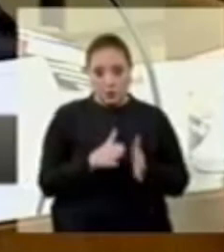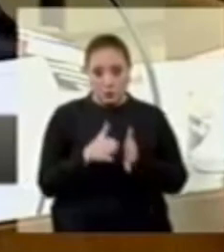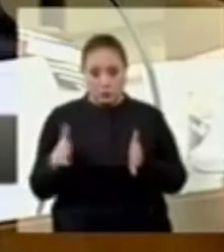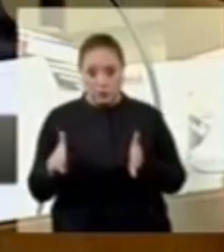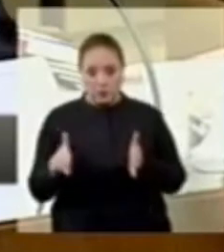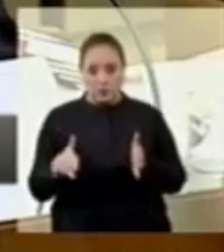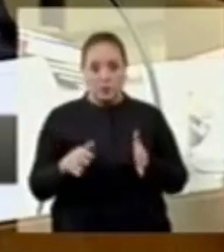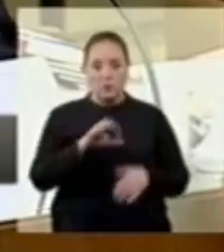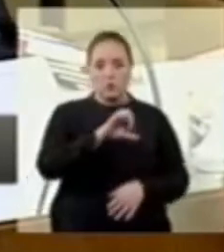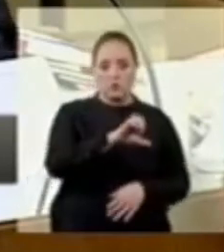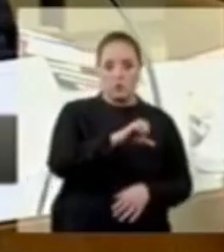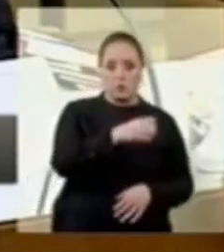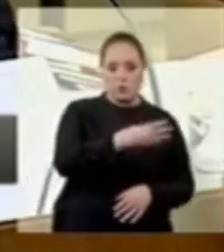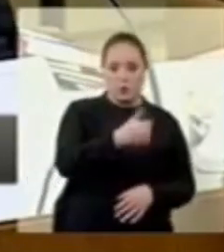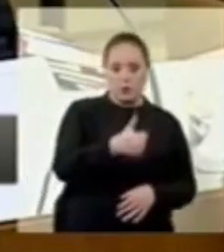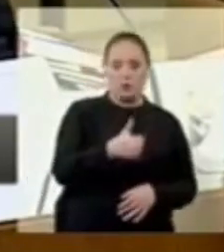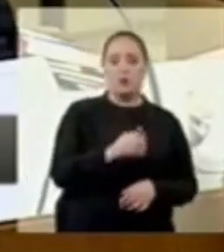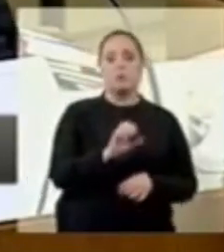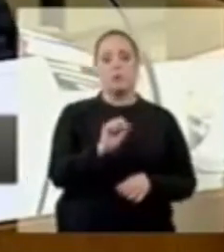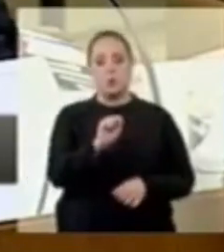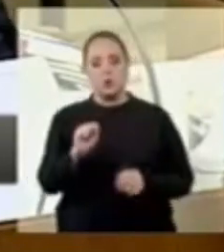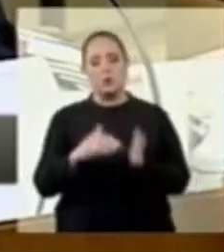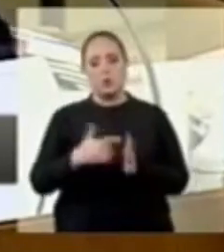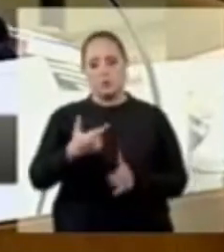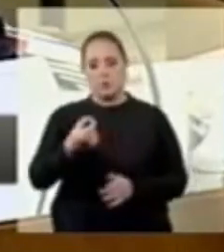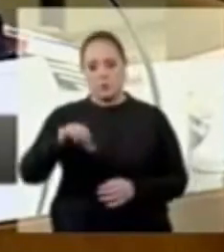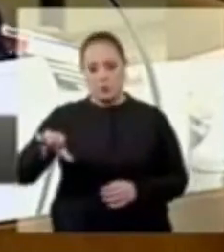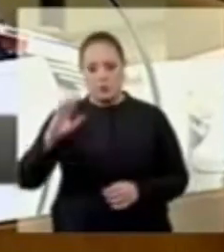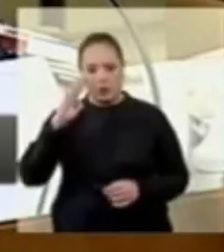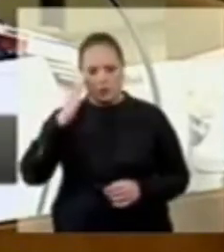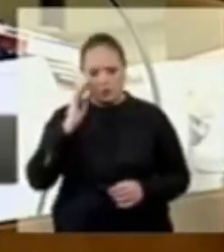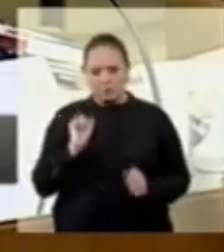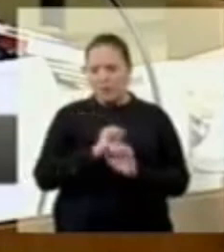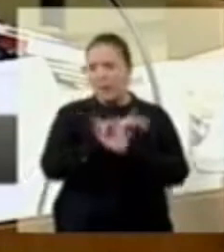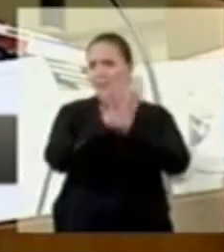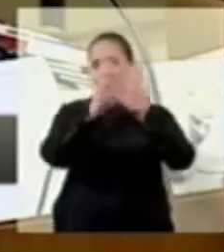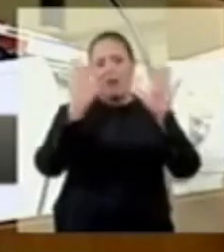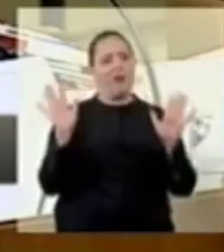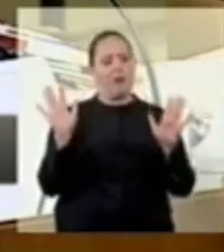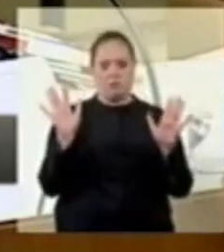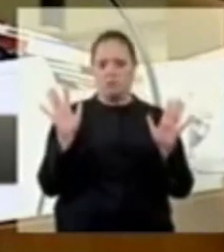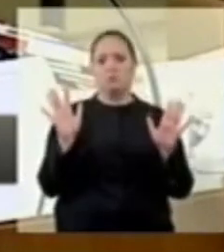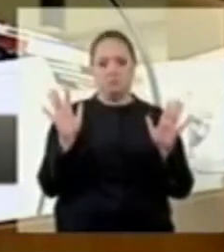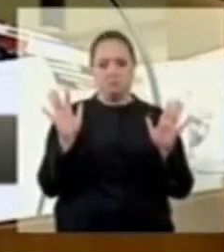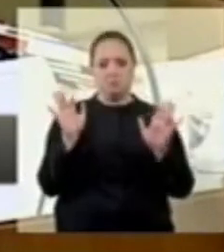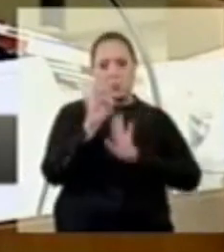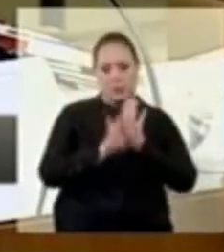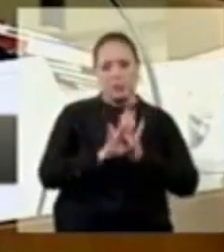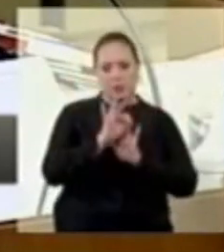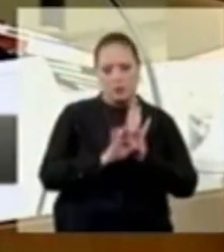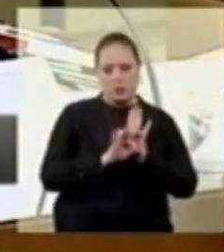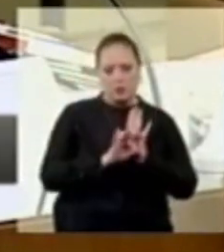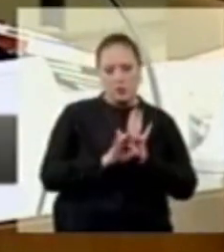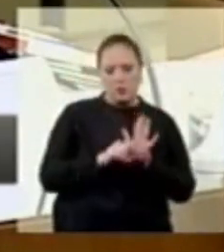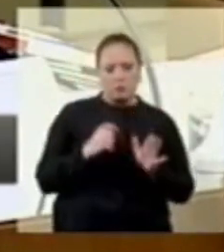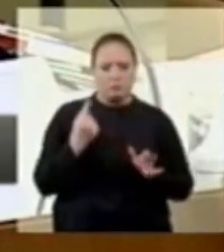41 sobre a condição de 88 até 2009 se entendia pacificamente com uma ou outra posição